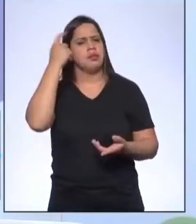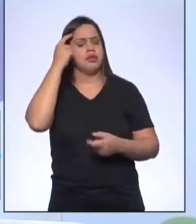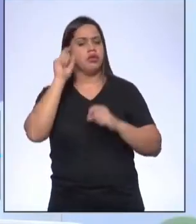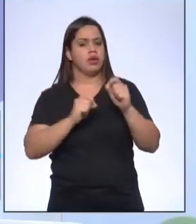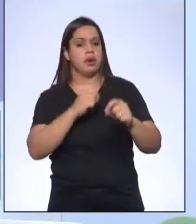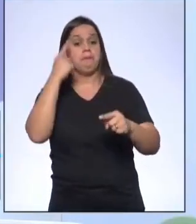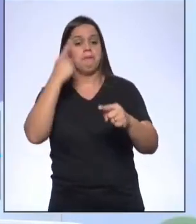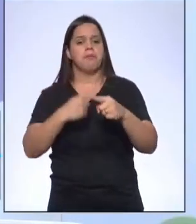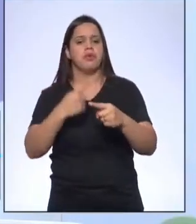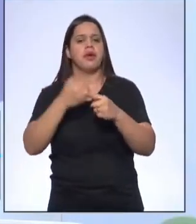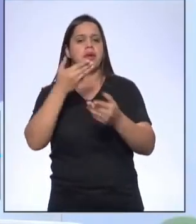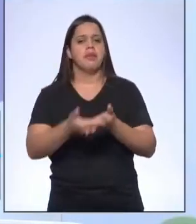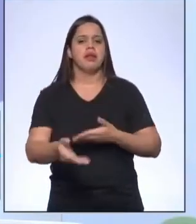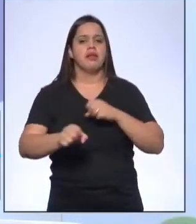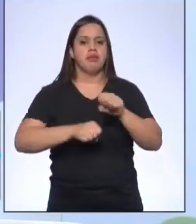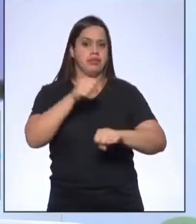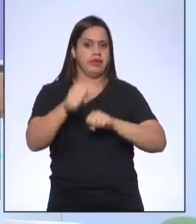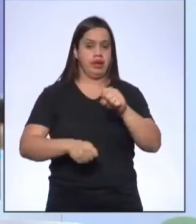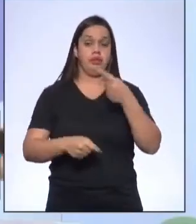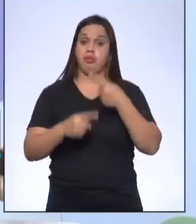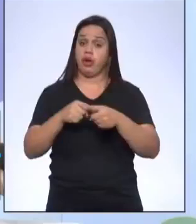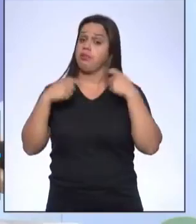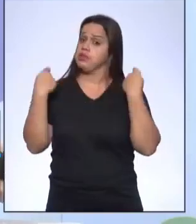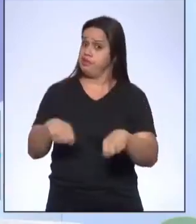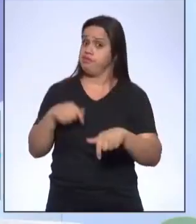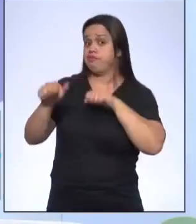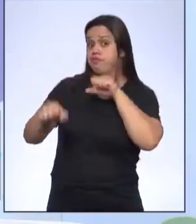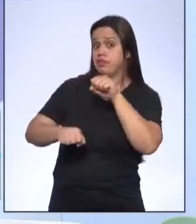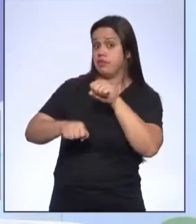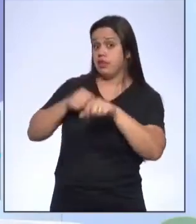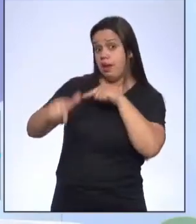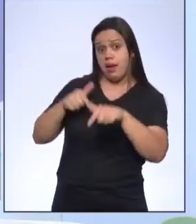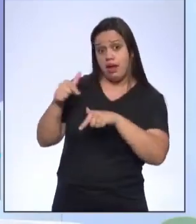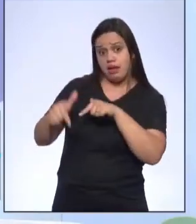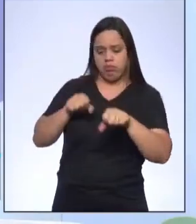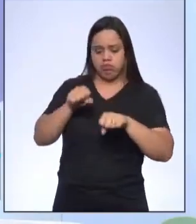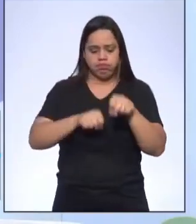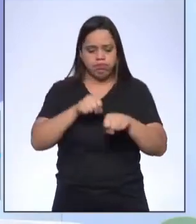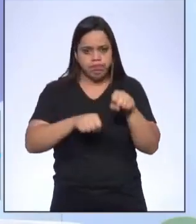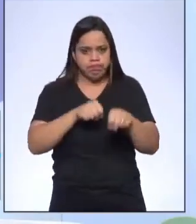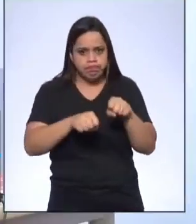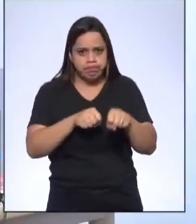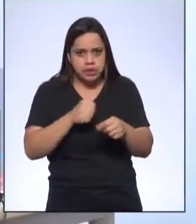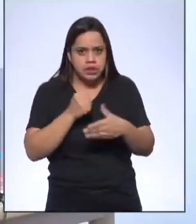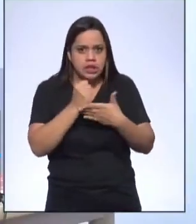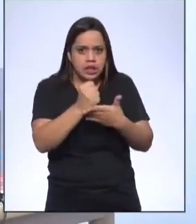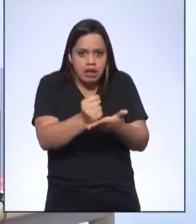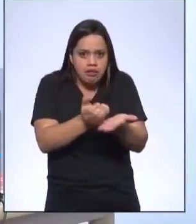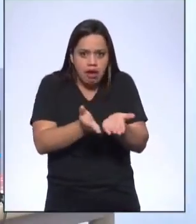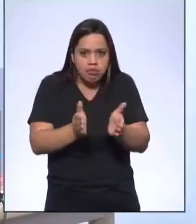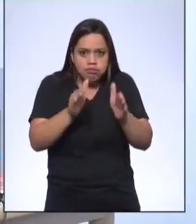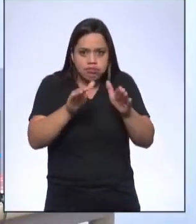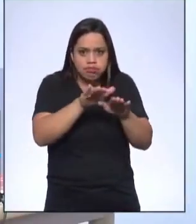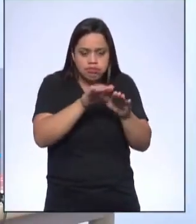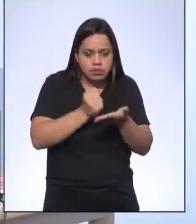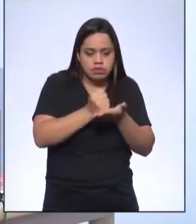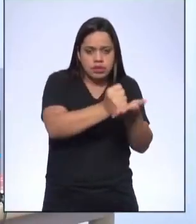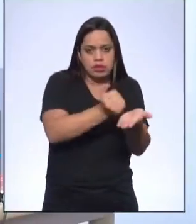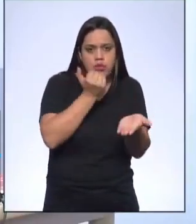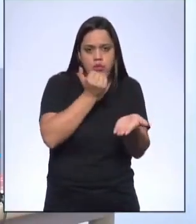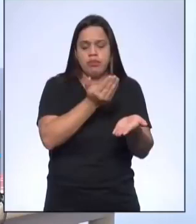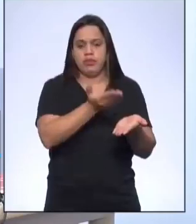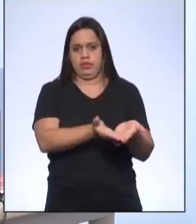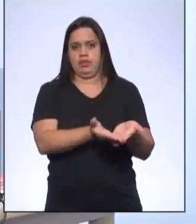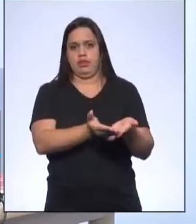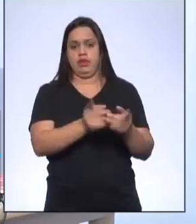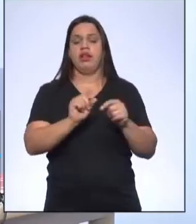que ele perdeu a bike dele? Porque ele tinha que trabalhar e entregar a quentinha, certo? É, como eu disse, ele estava se defendendo, não